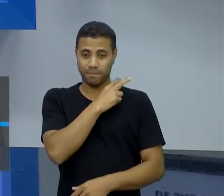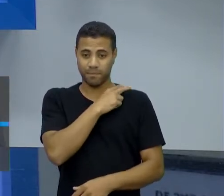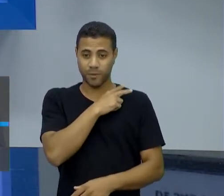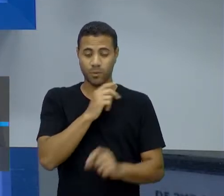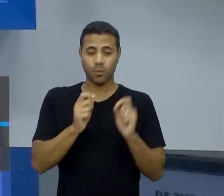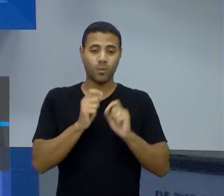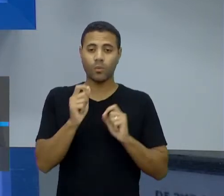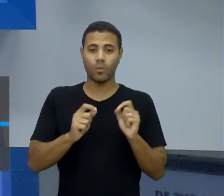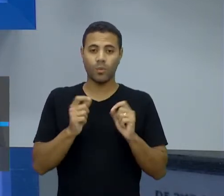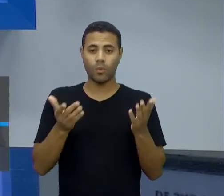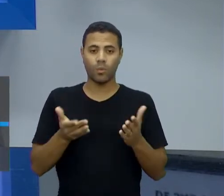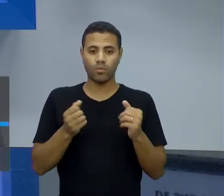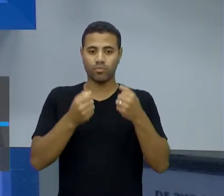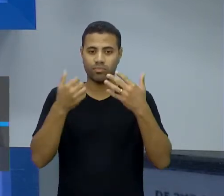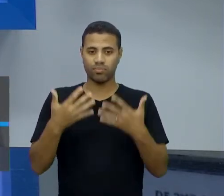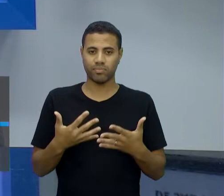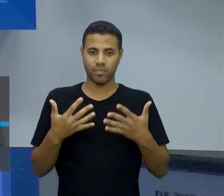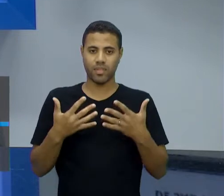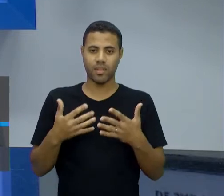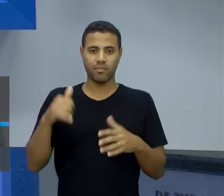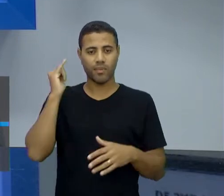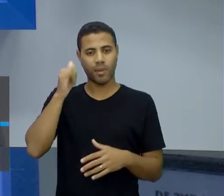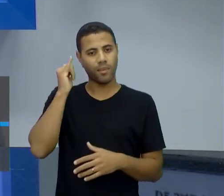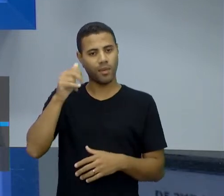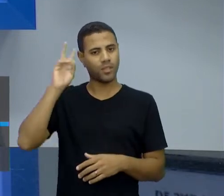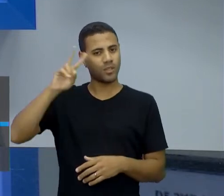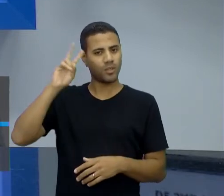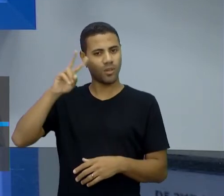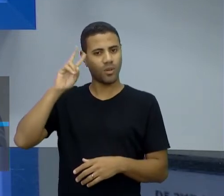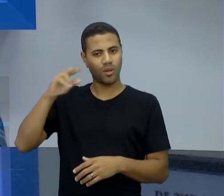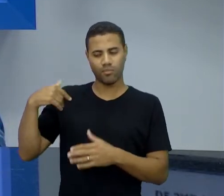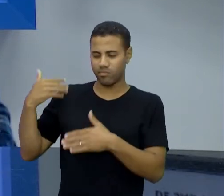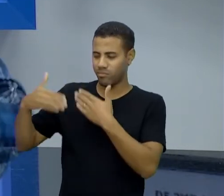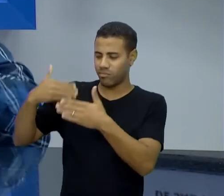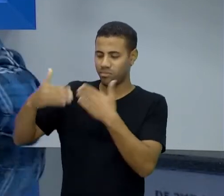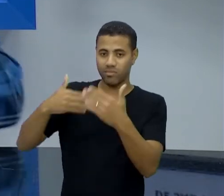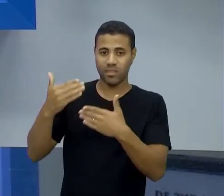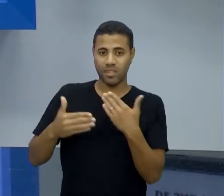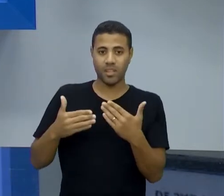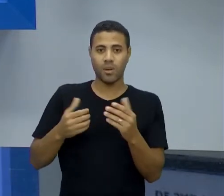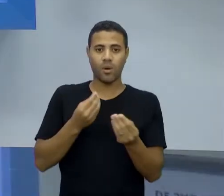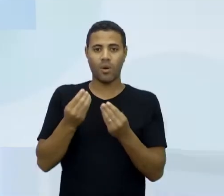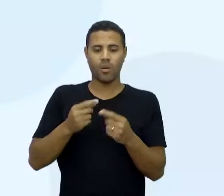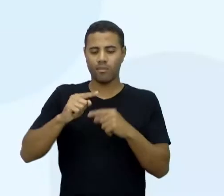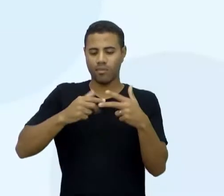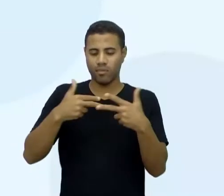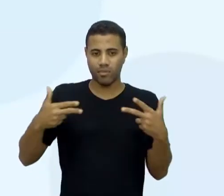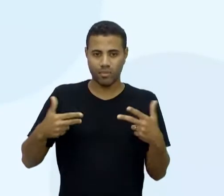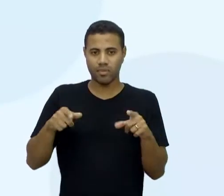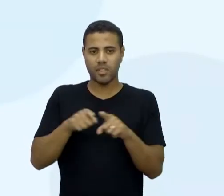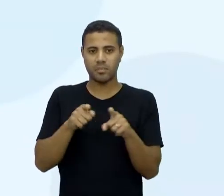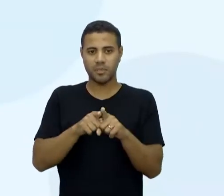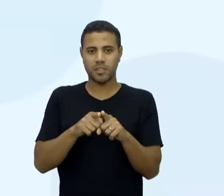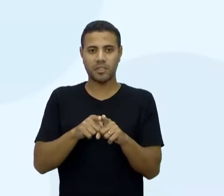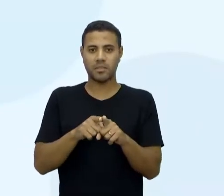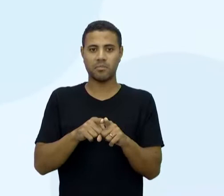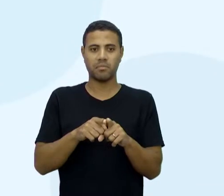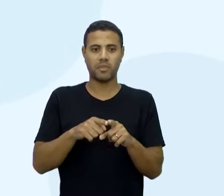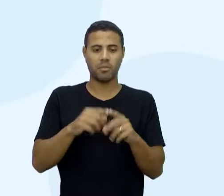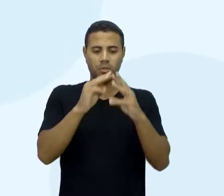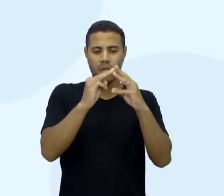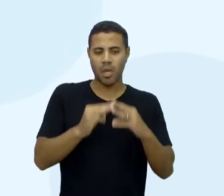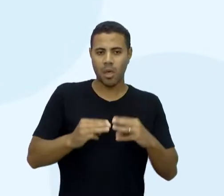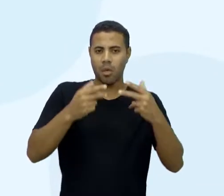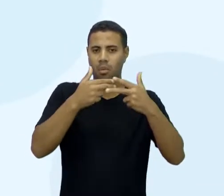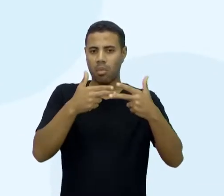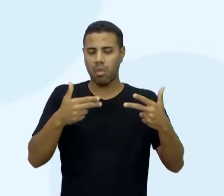temos hoje o componente As Narrativas Históricas e a sua produção material e imaterial. Hoje a gente